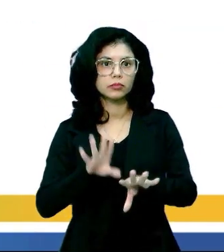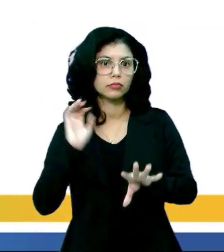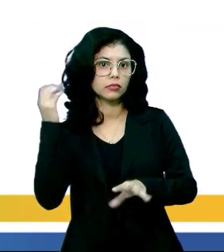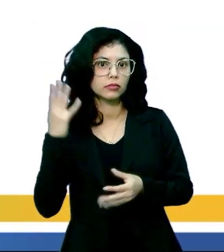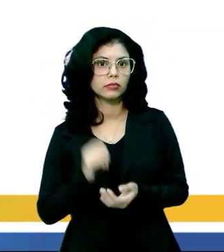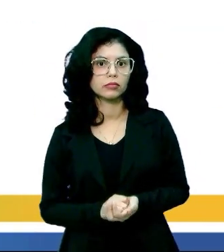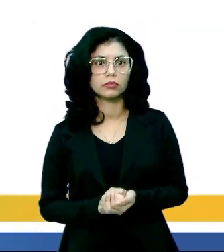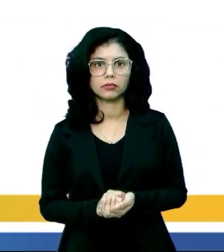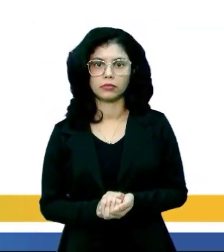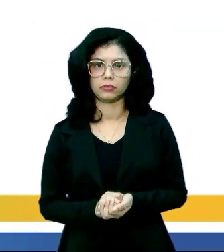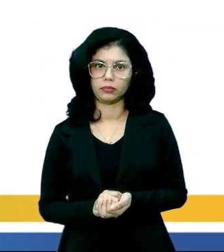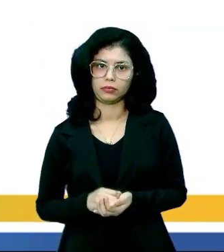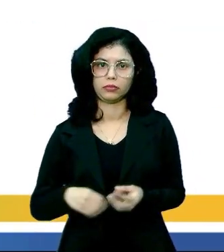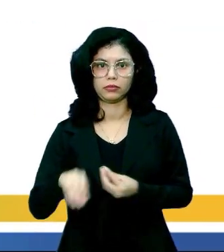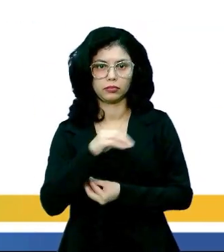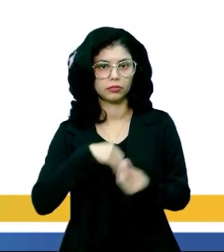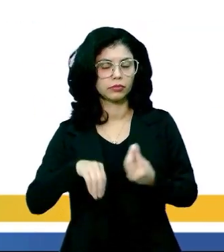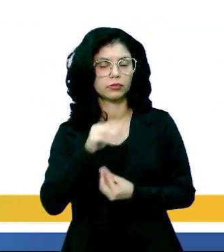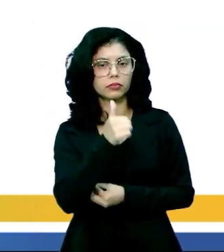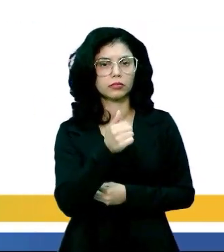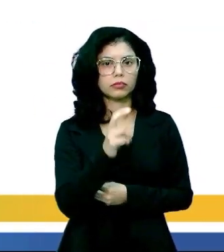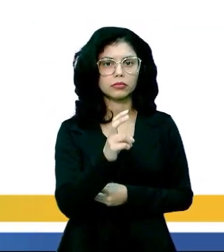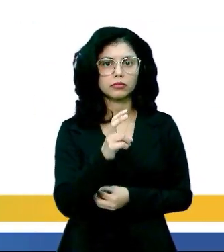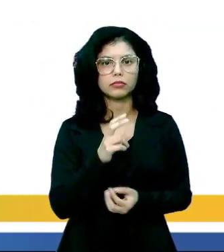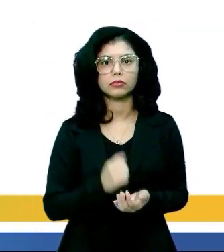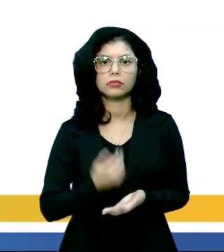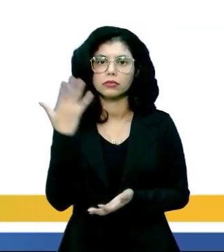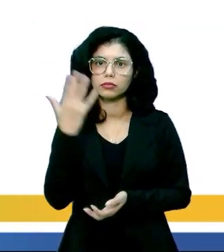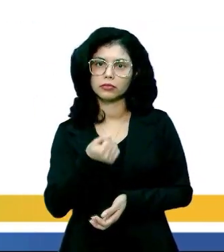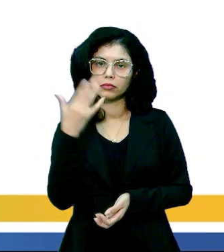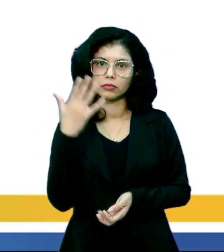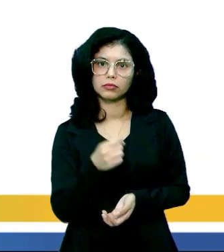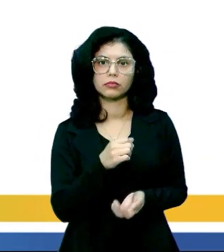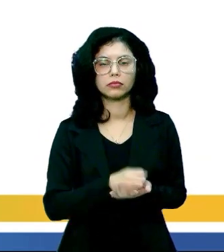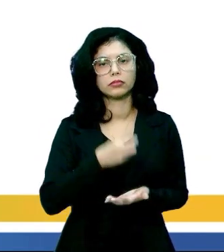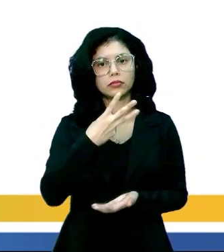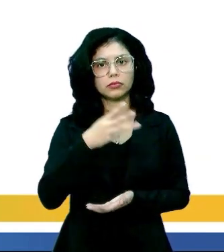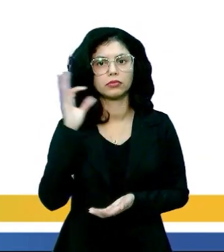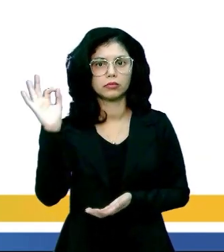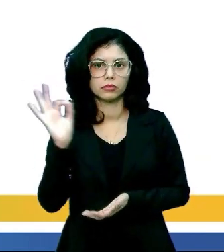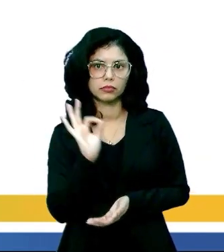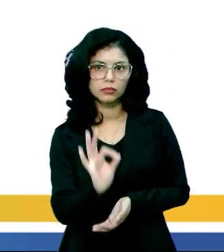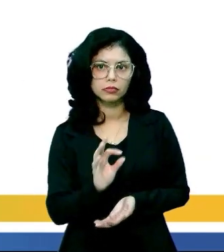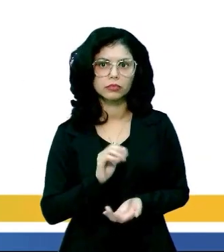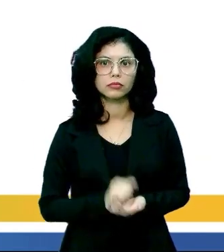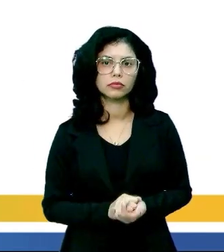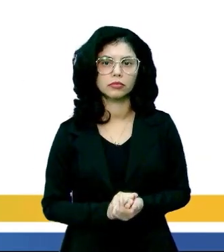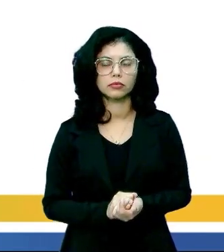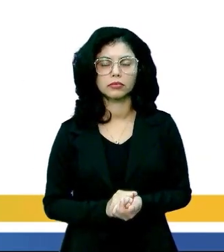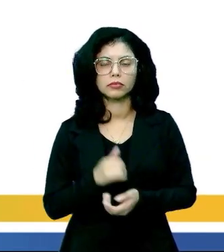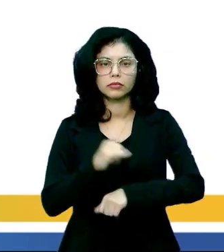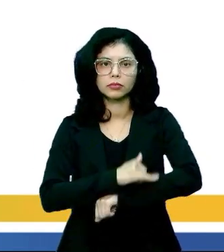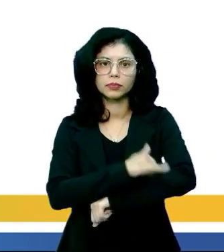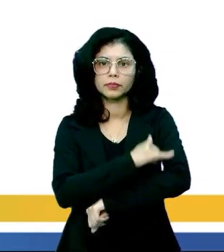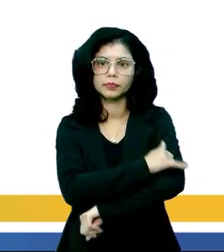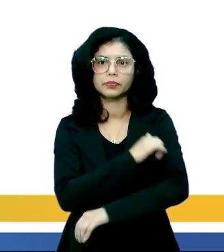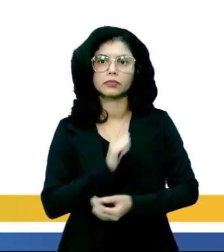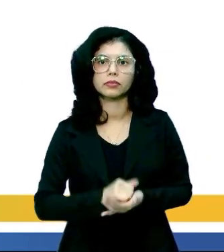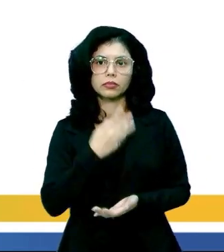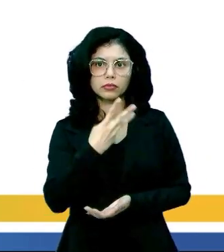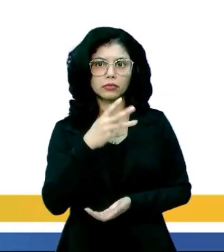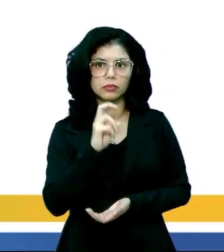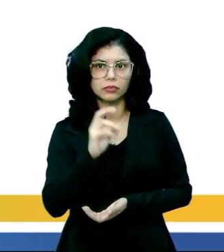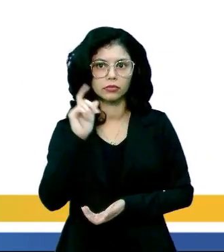caso, logo devem ser misturados 15 litros de leite com 3% de gordura